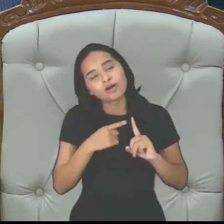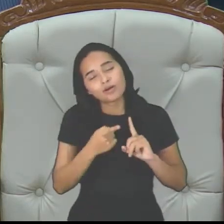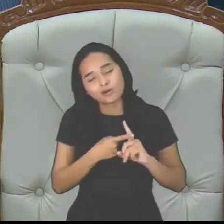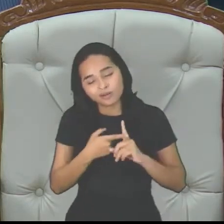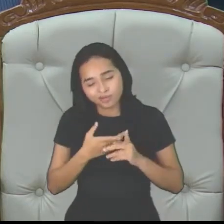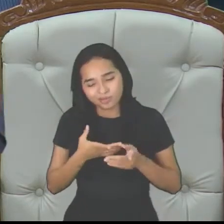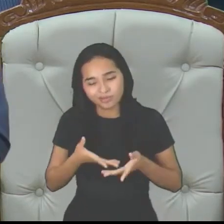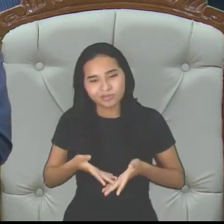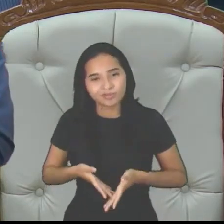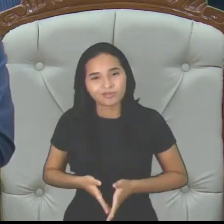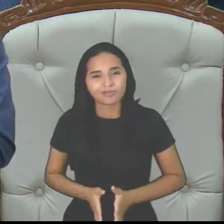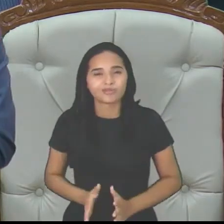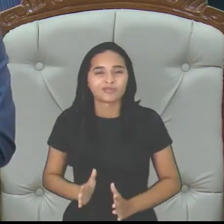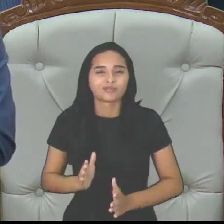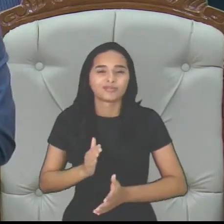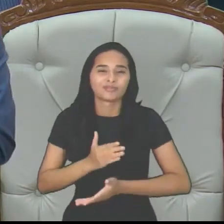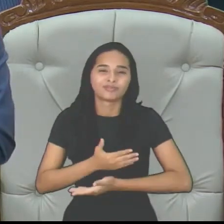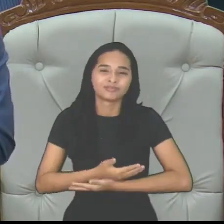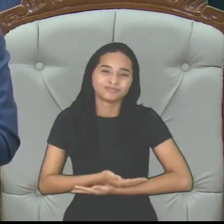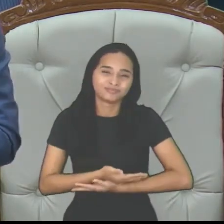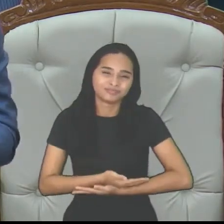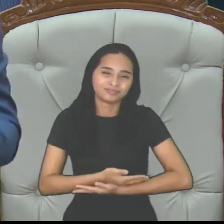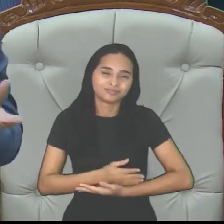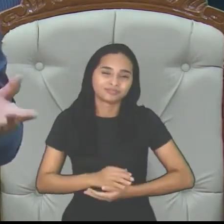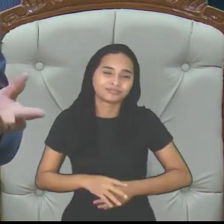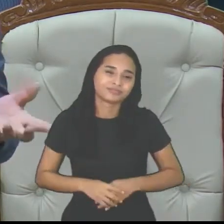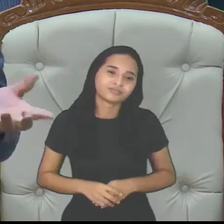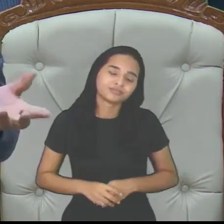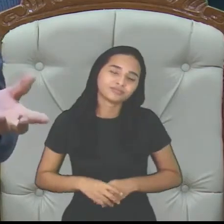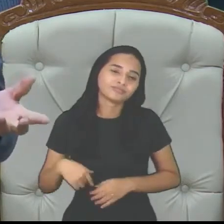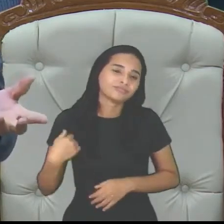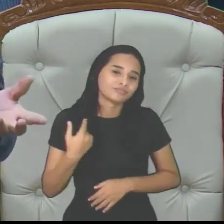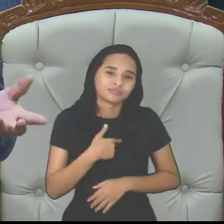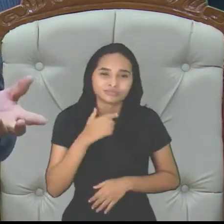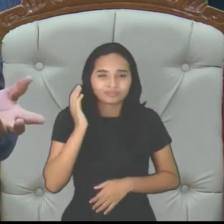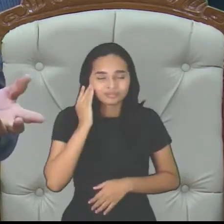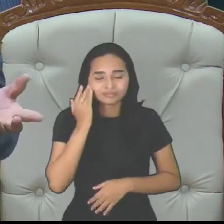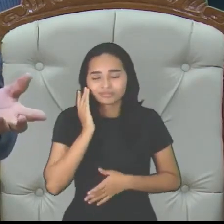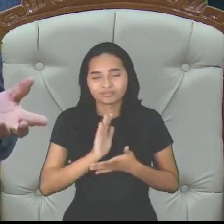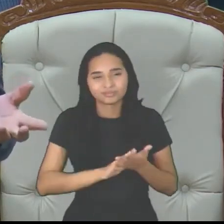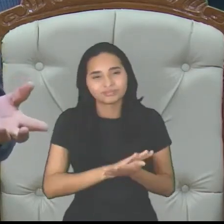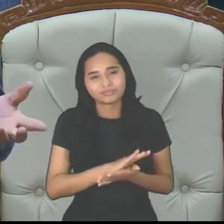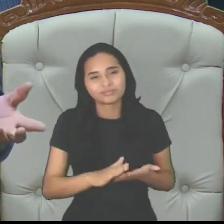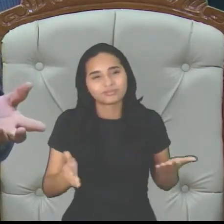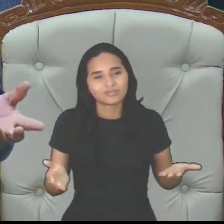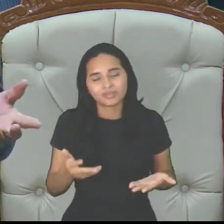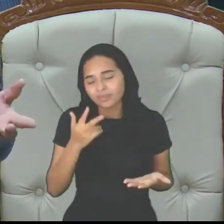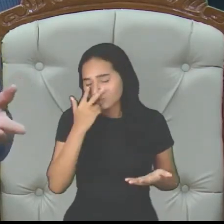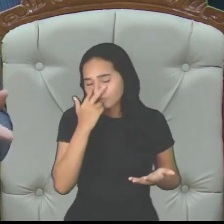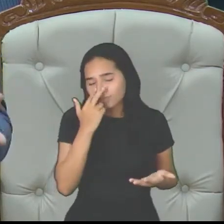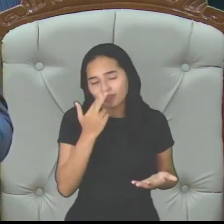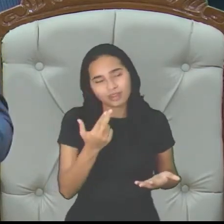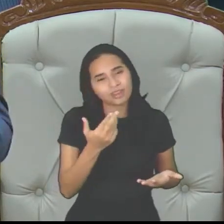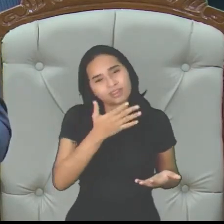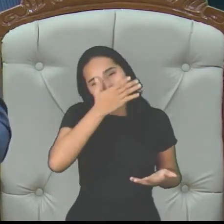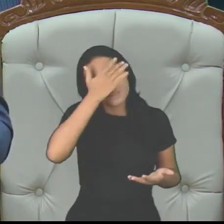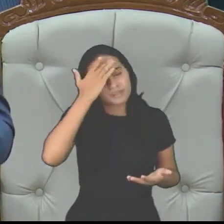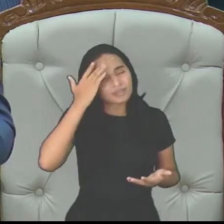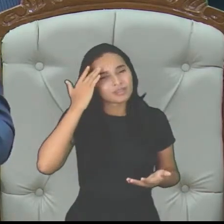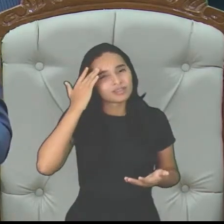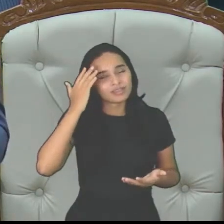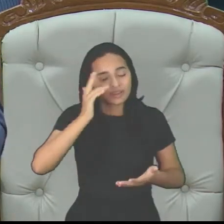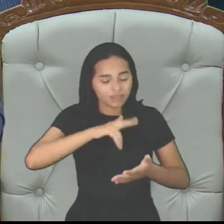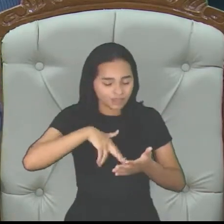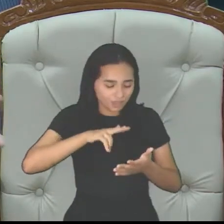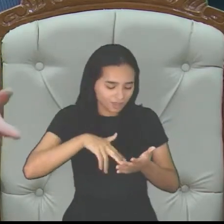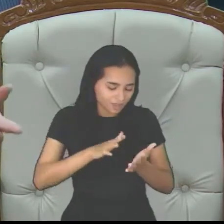de parto. A gente não entende mais nada hoje em dia. Parece que as pessoas estão lendo a Bíblia